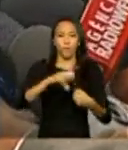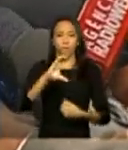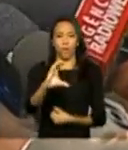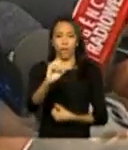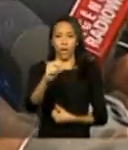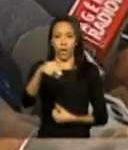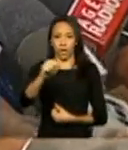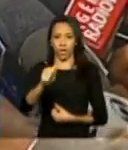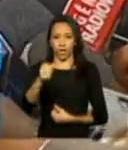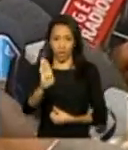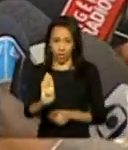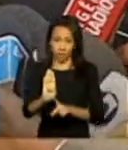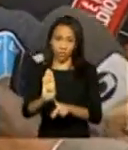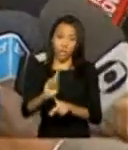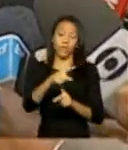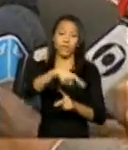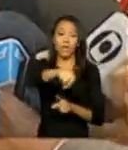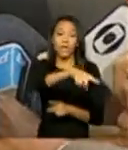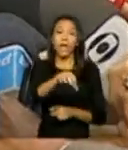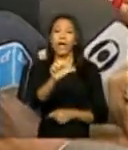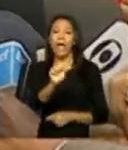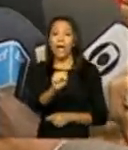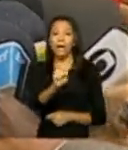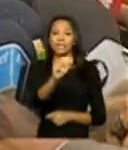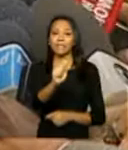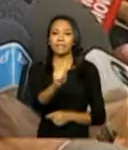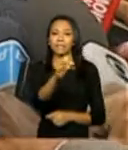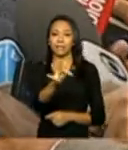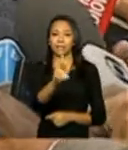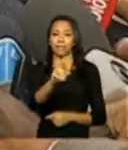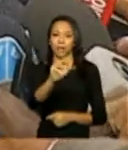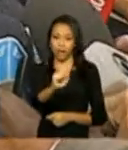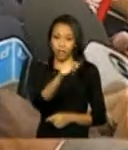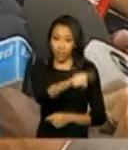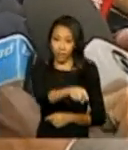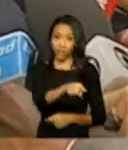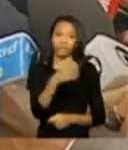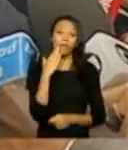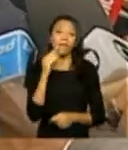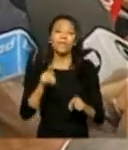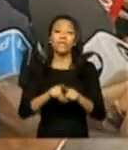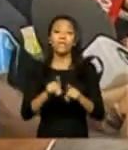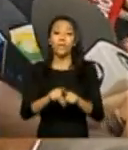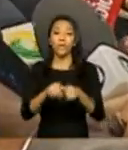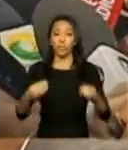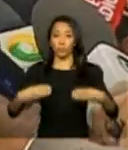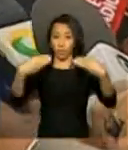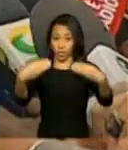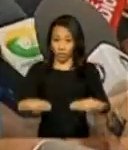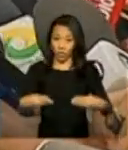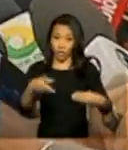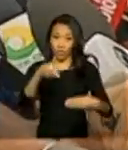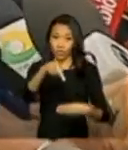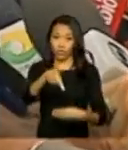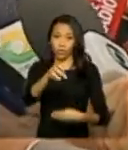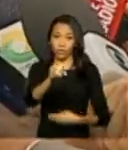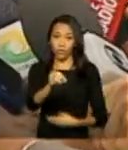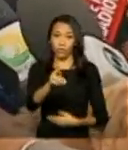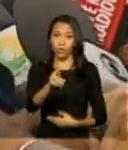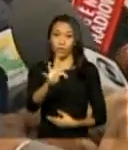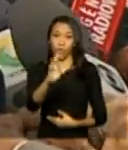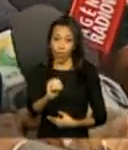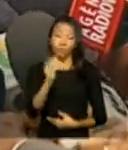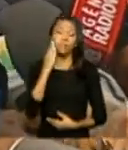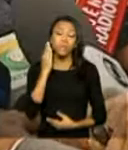a safra, rotineiramente por onde essa safra sai, e o Ministério dos Portos, que é muito mais uma questão de gestão,